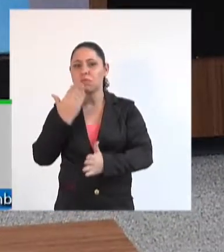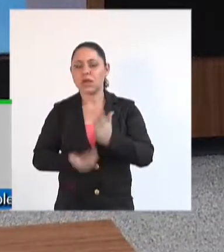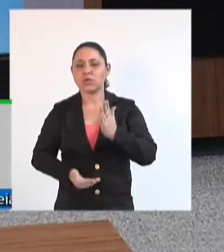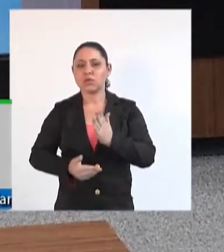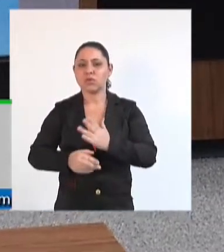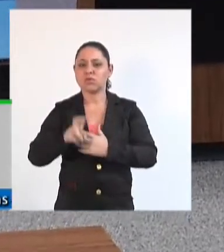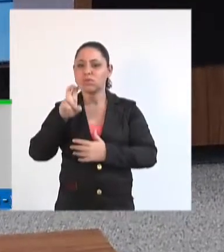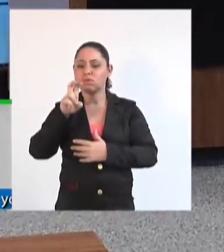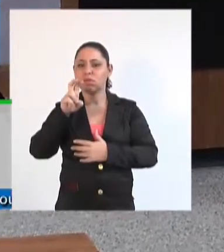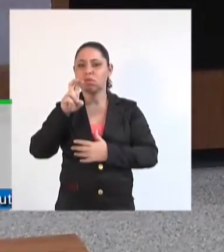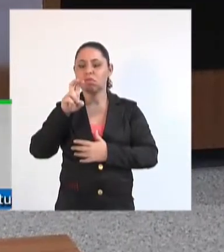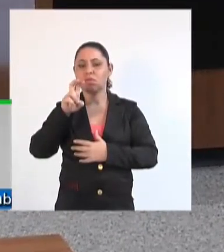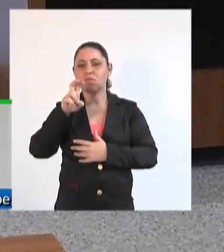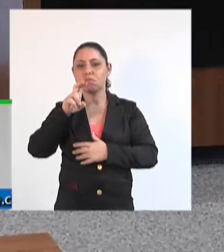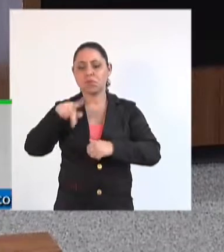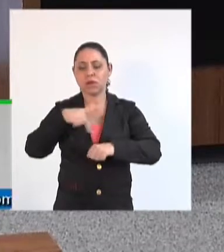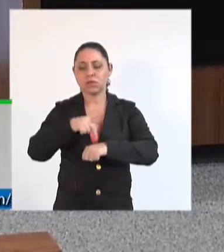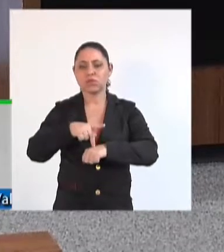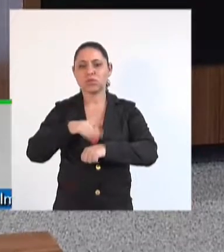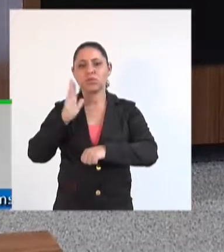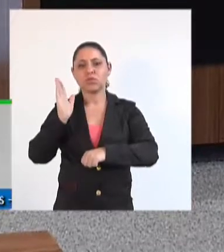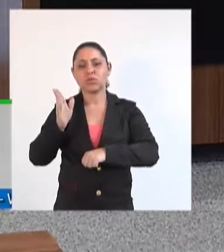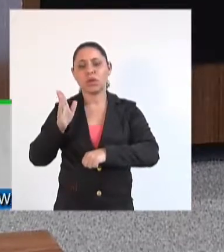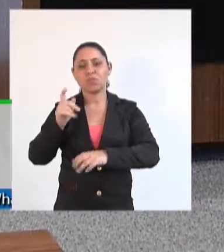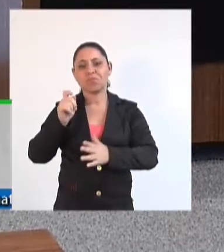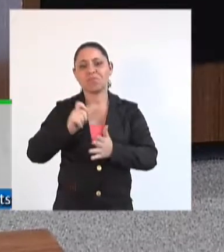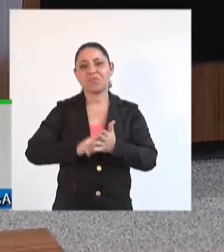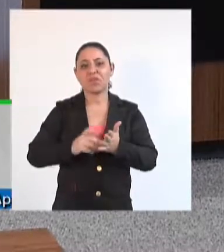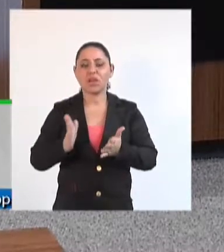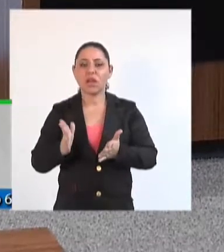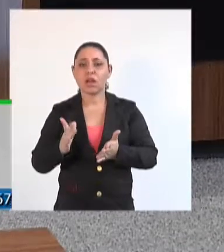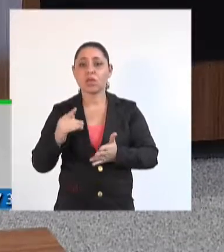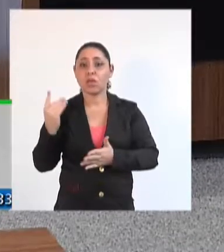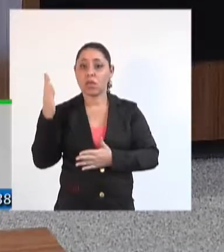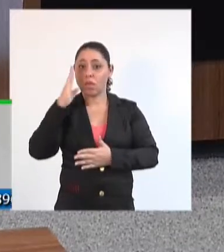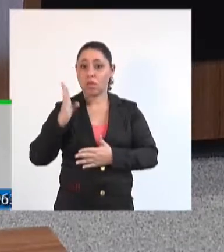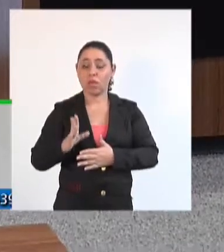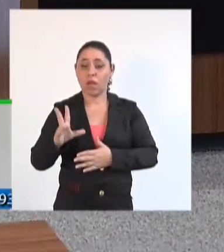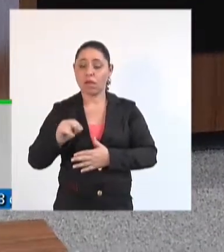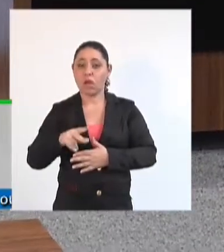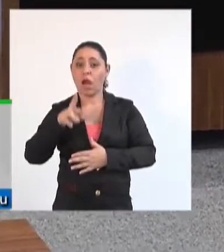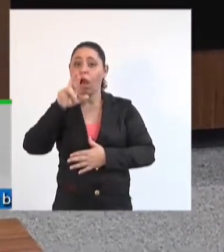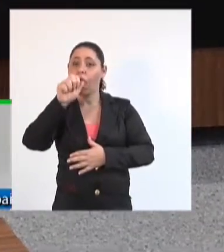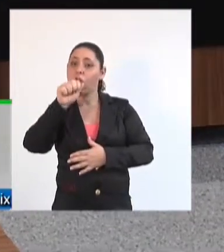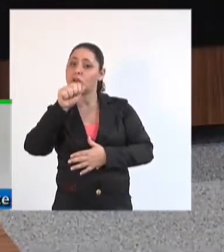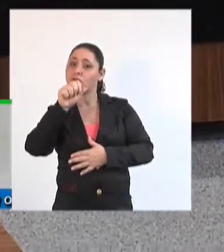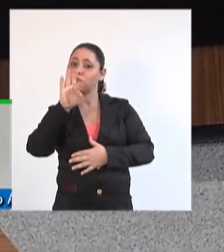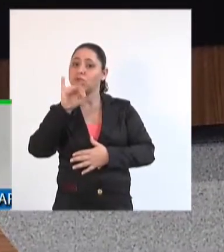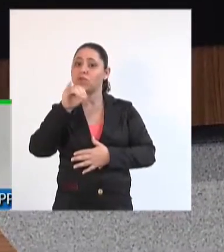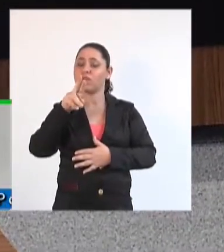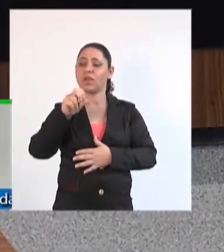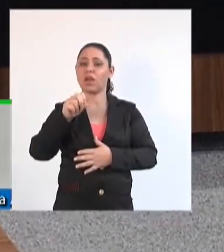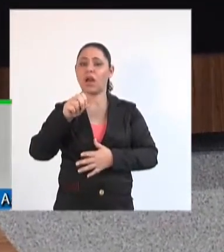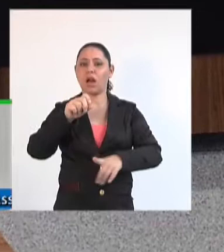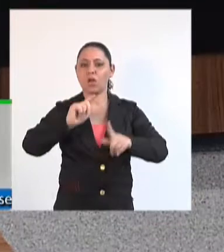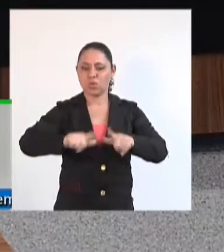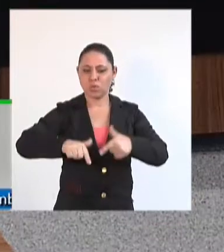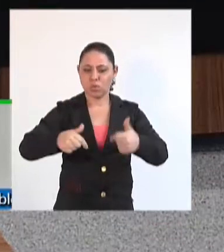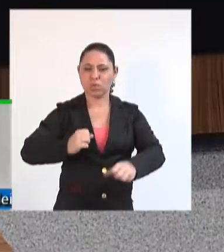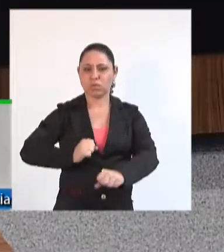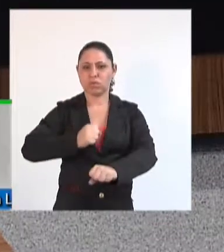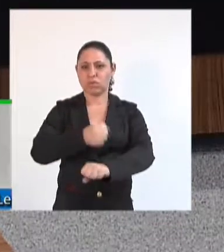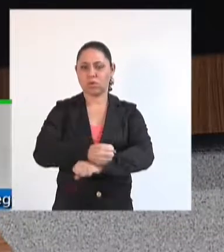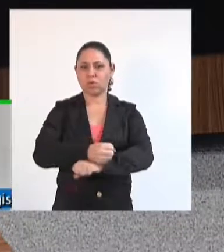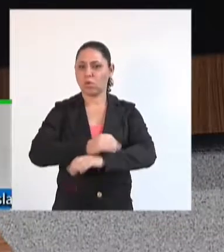já ratificaram e nós não. Então, isso para nós é ruim, porque quando você ratifica, toda essa luta que a doutora Cristiane tem